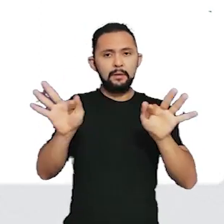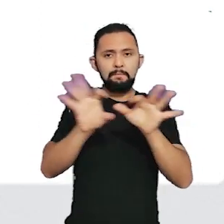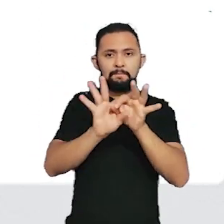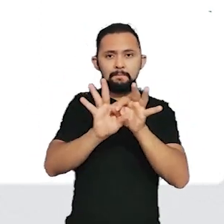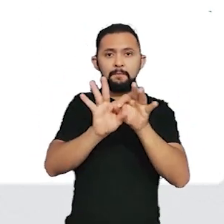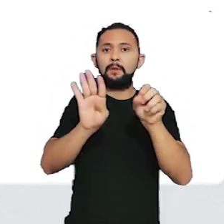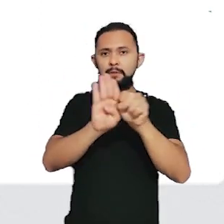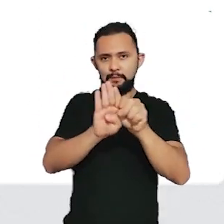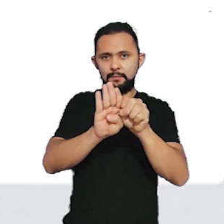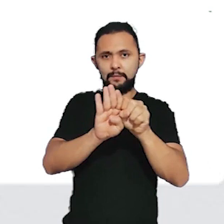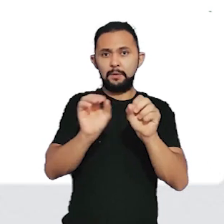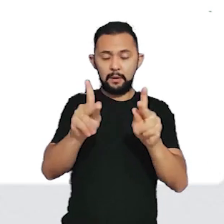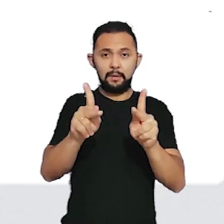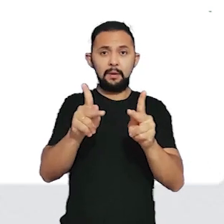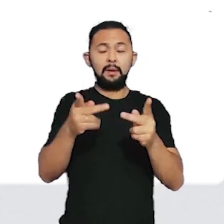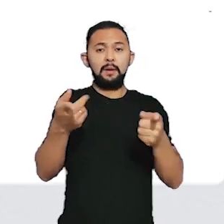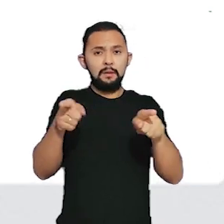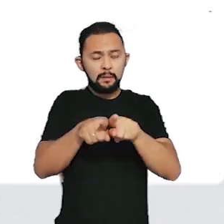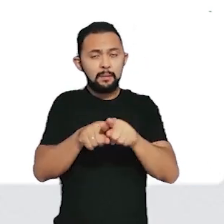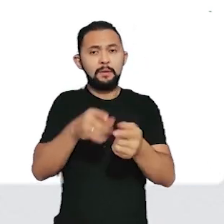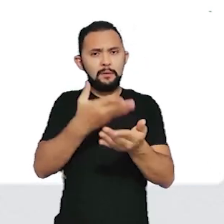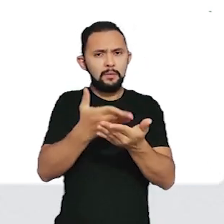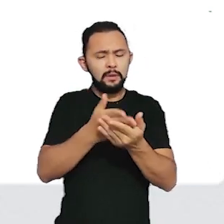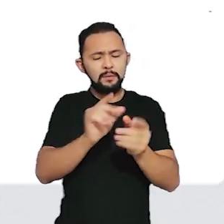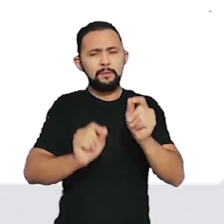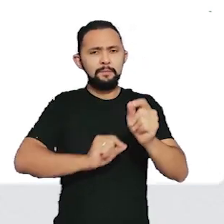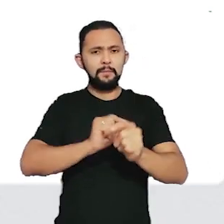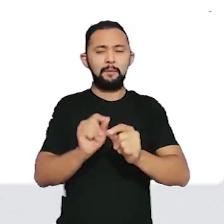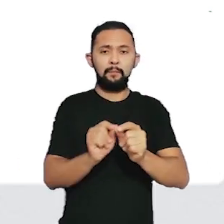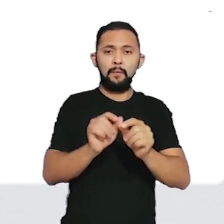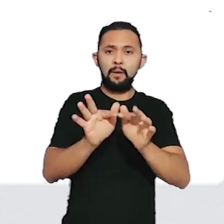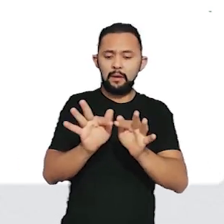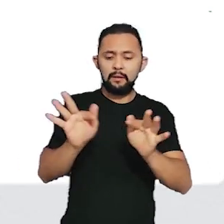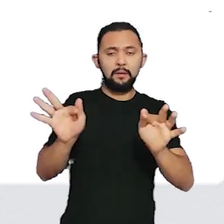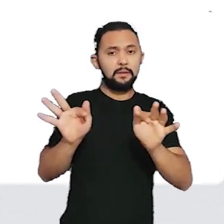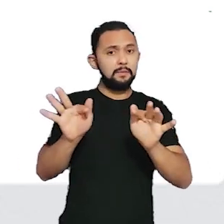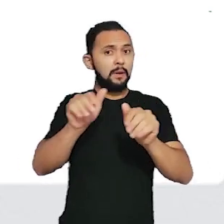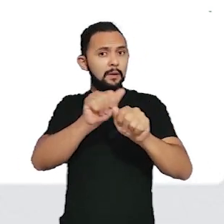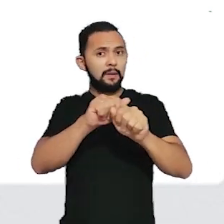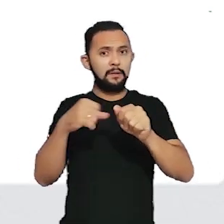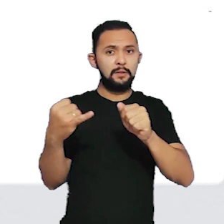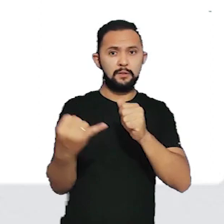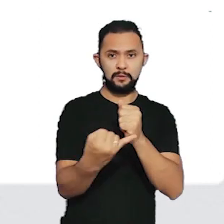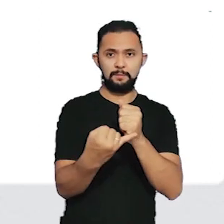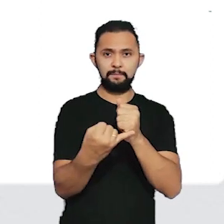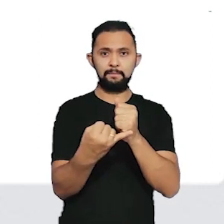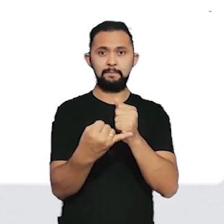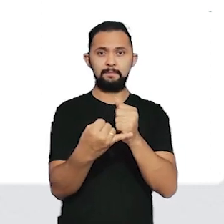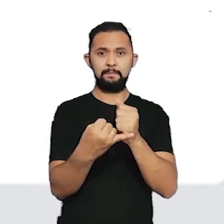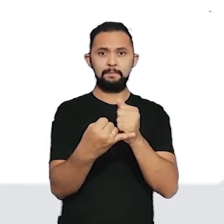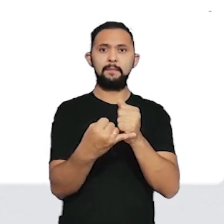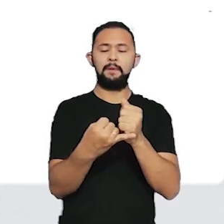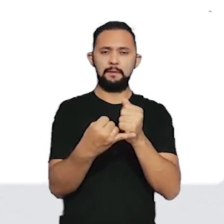substantiva. E também estudamos aí sobre as orações adjetivas, tá? Estudamos aí sobre as